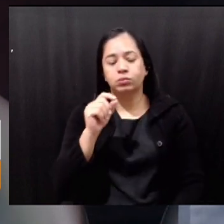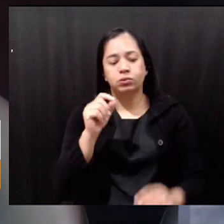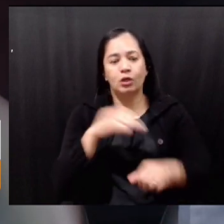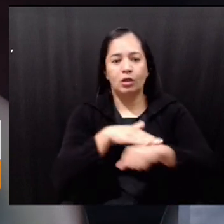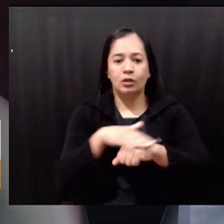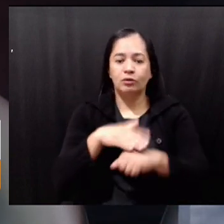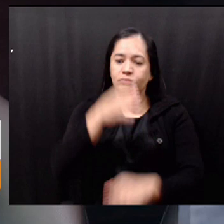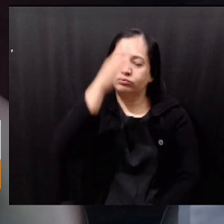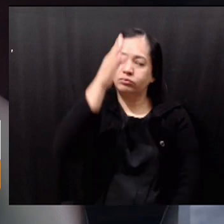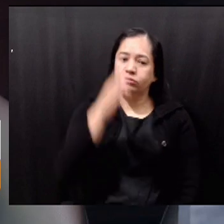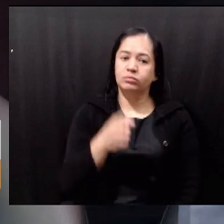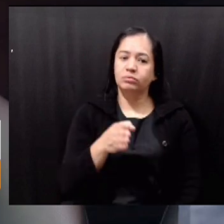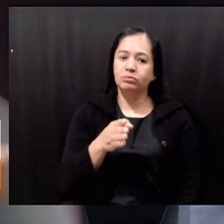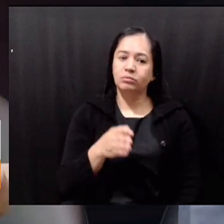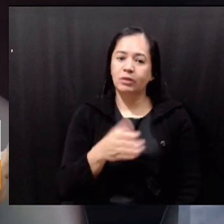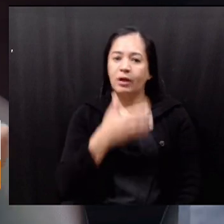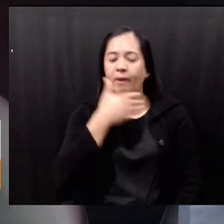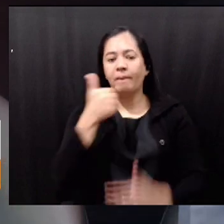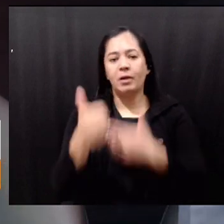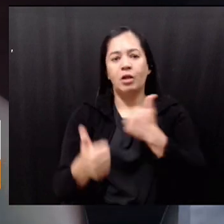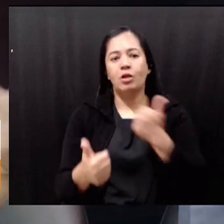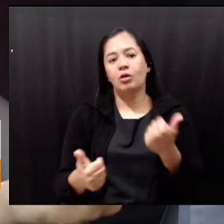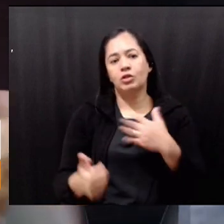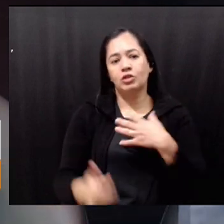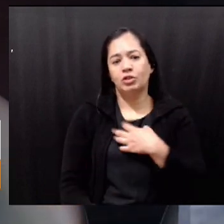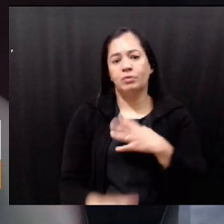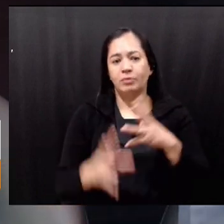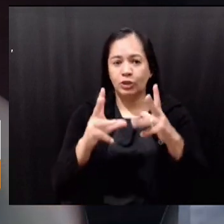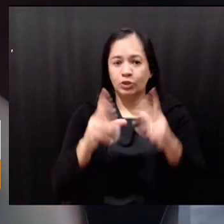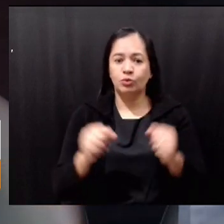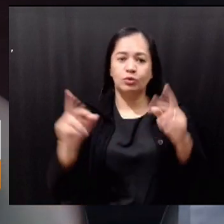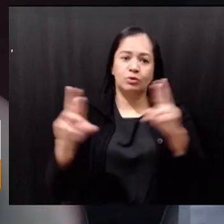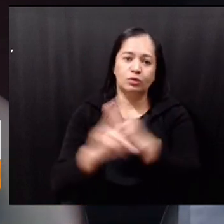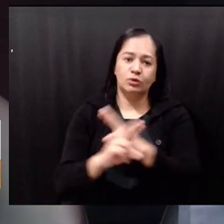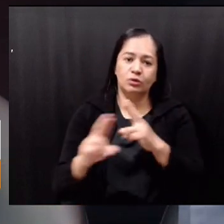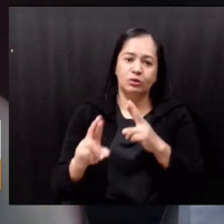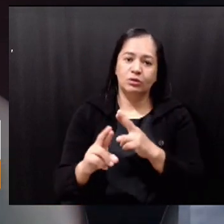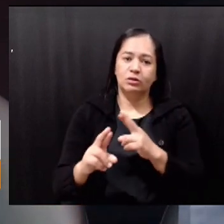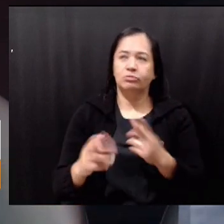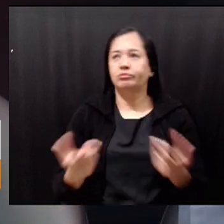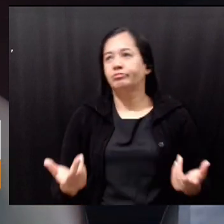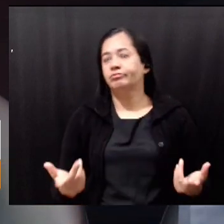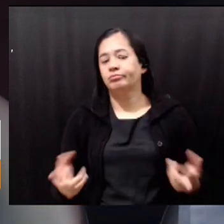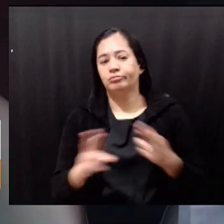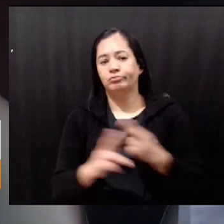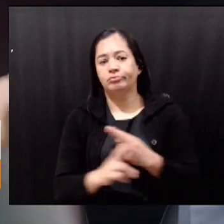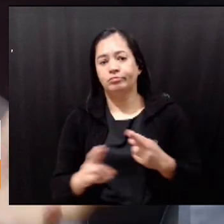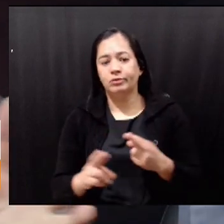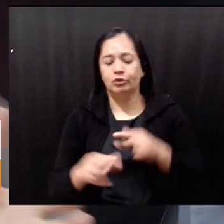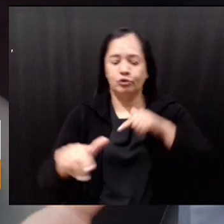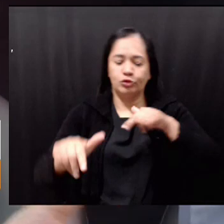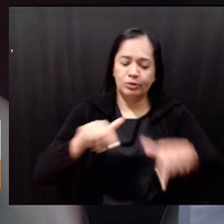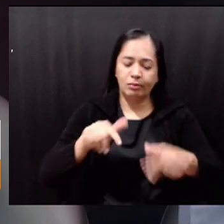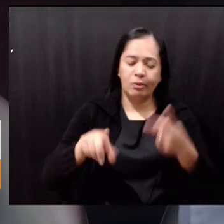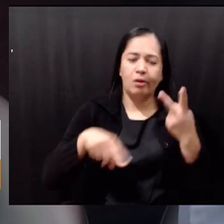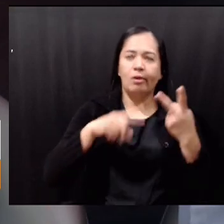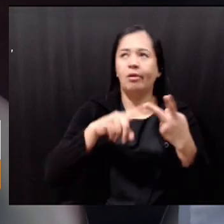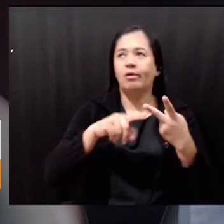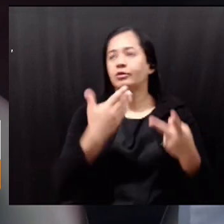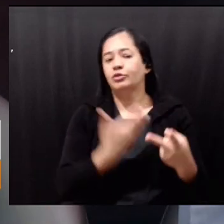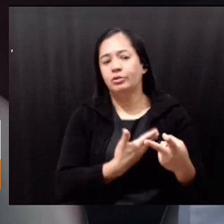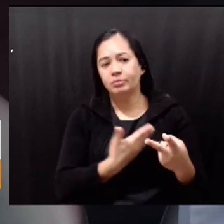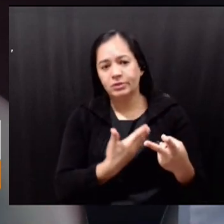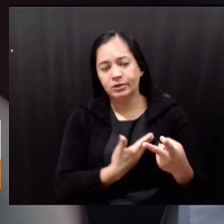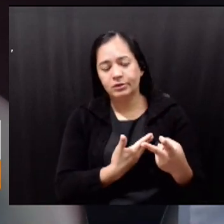as melhores saídas para todos os relacionamentos, seja aqueles relacionamentos, de trabalho, de amizade, né, como a gente está falando,